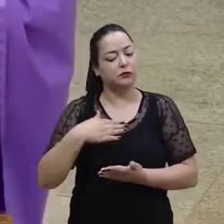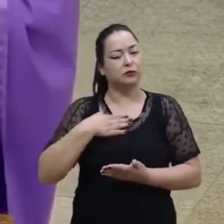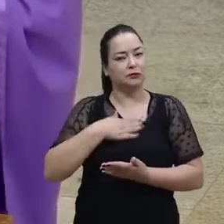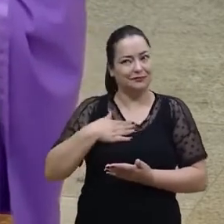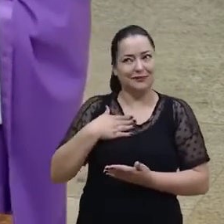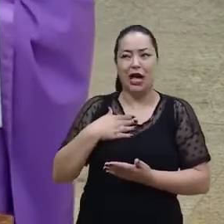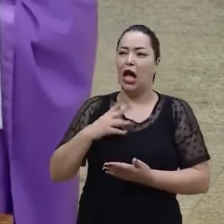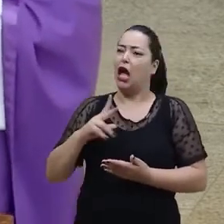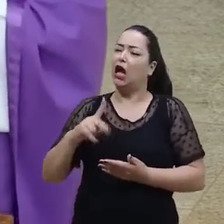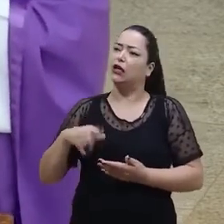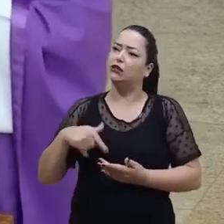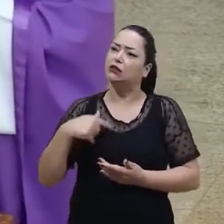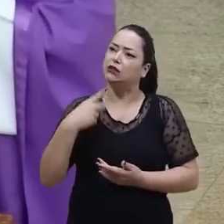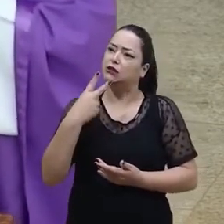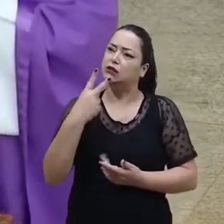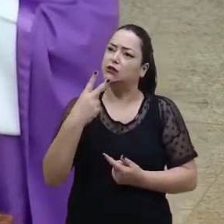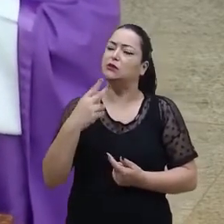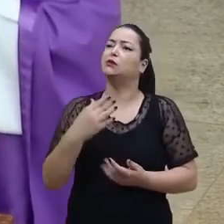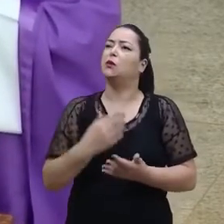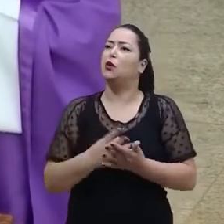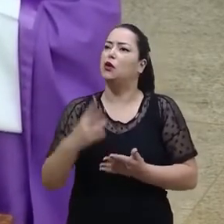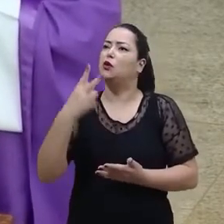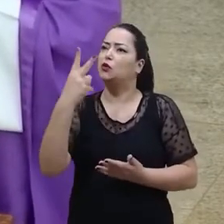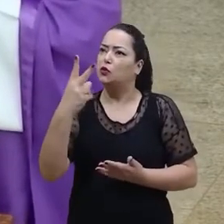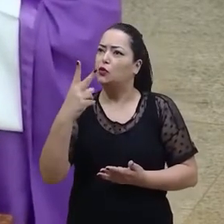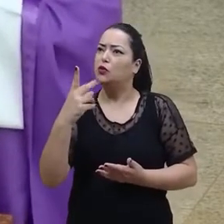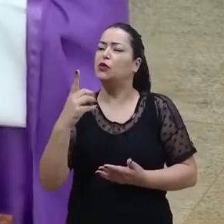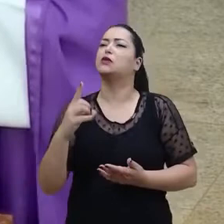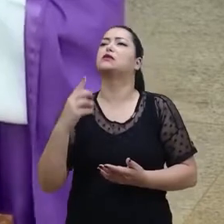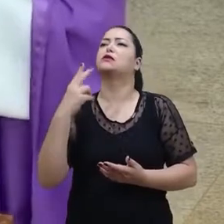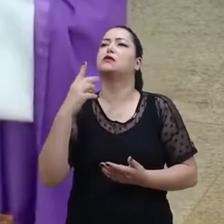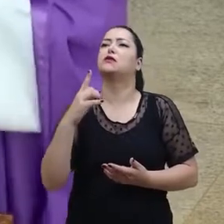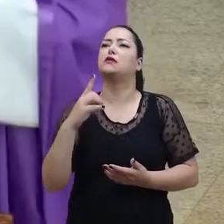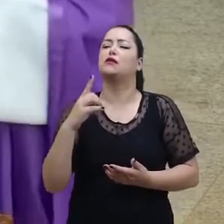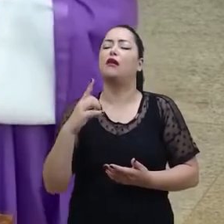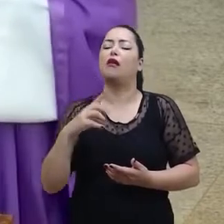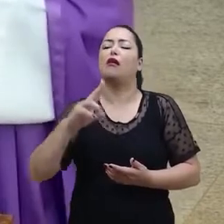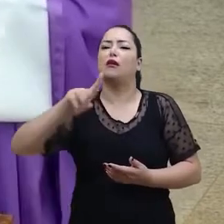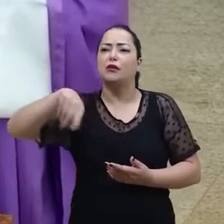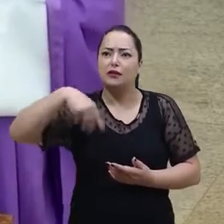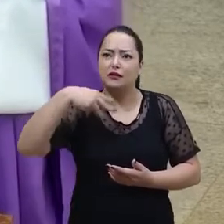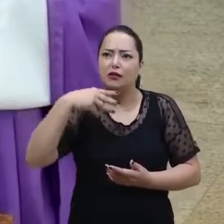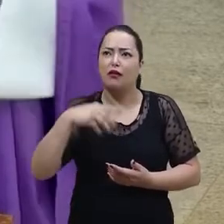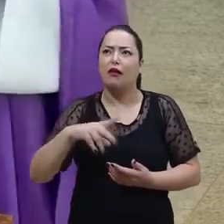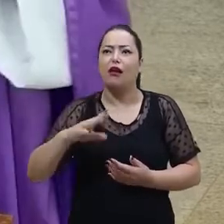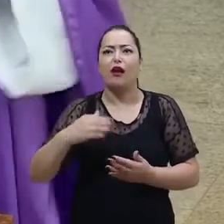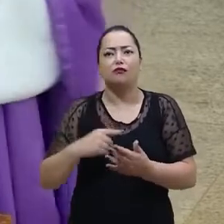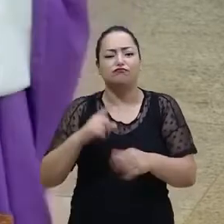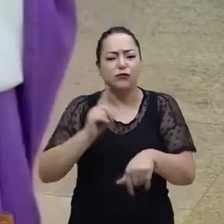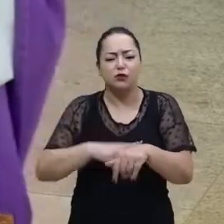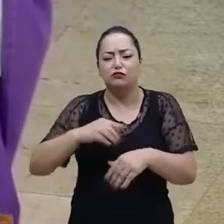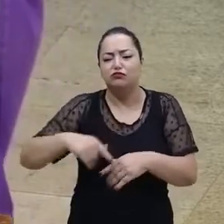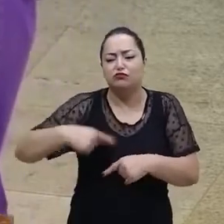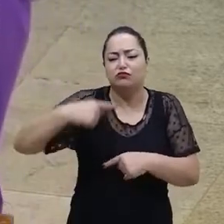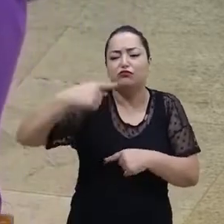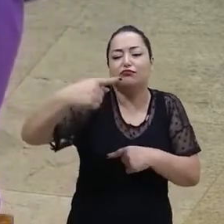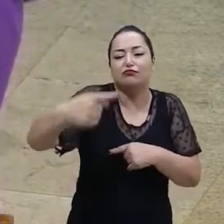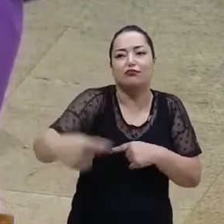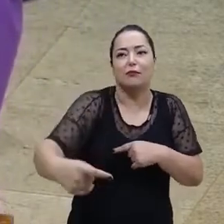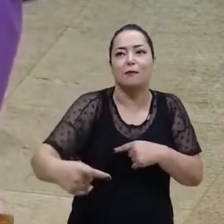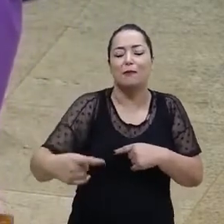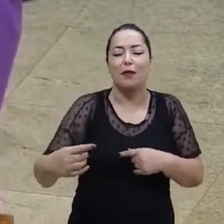já tava querendo rezar mais 10 aí já fazia 20 aí passou um tempo mais 10 daqui a pouco vai rezando o terço